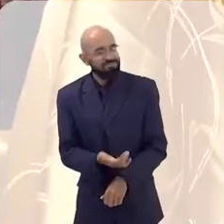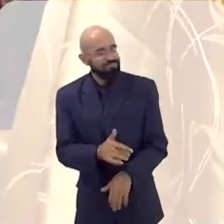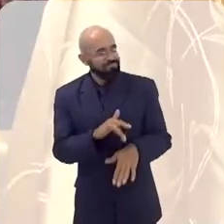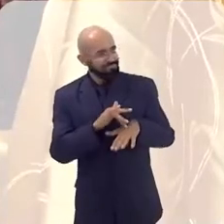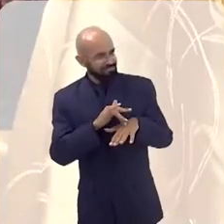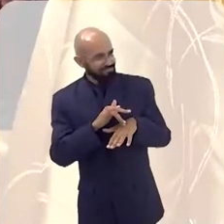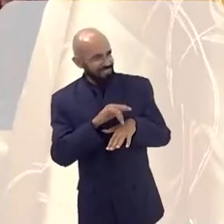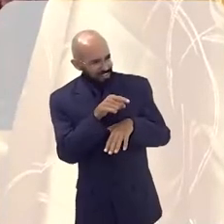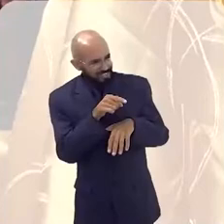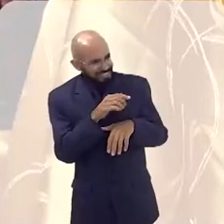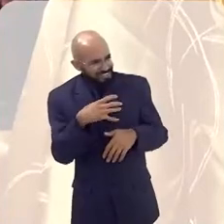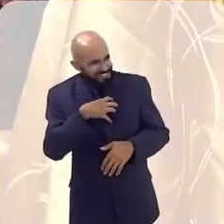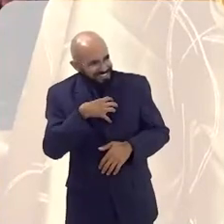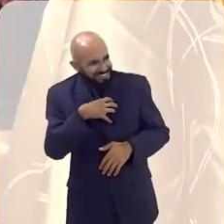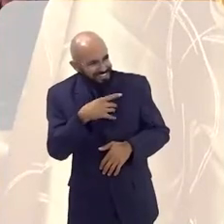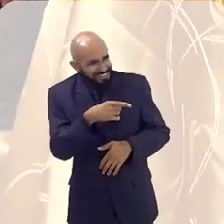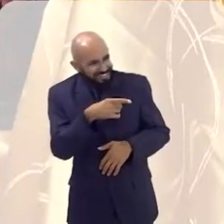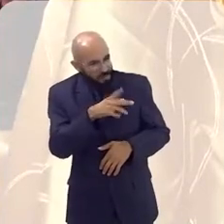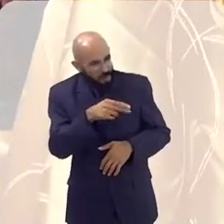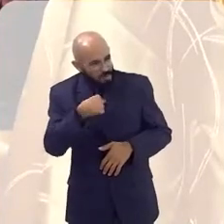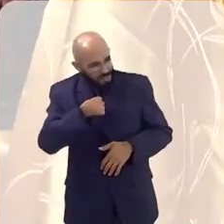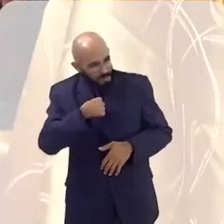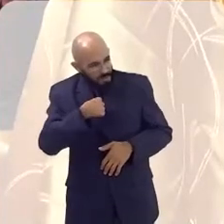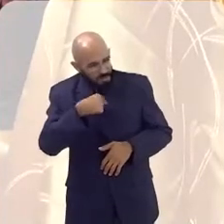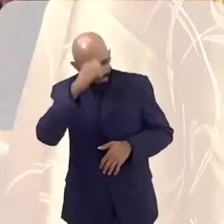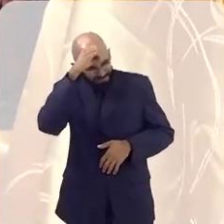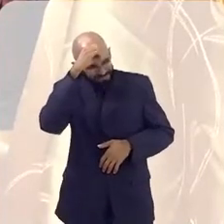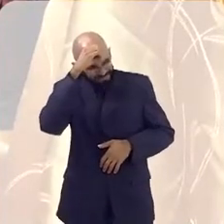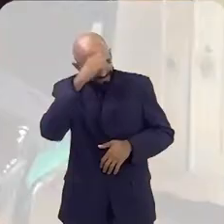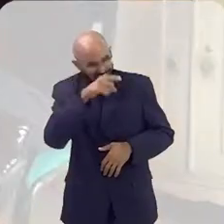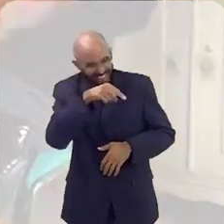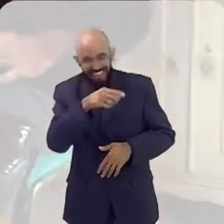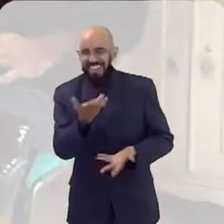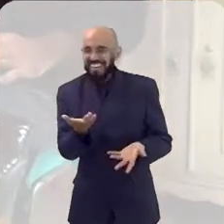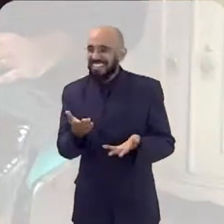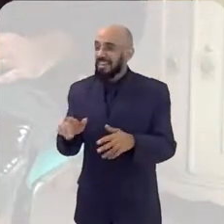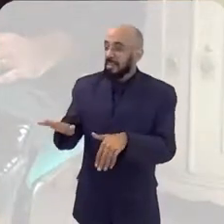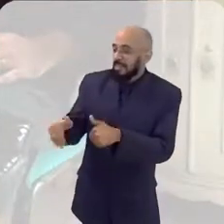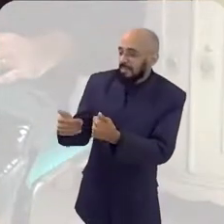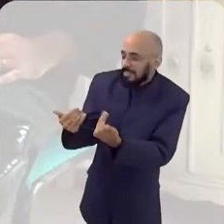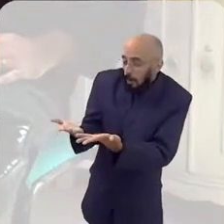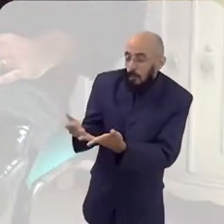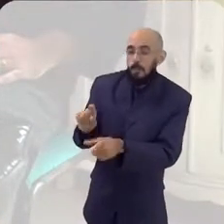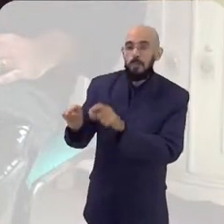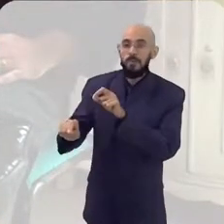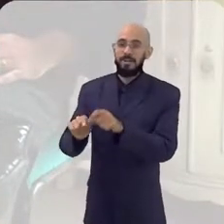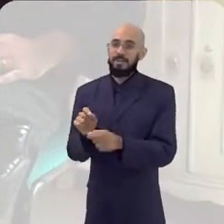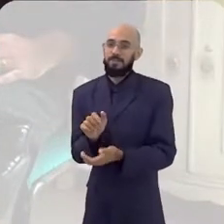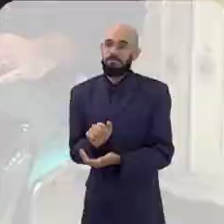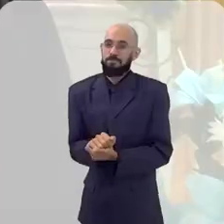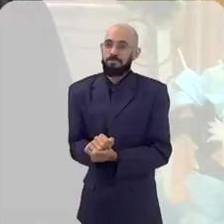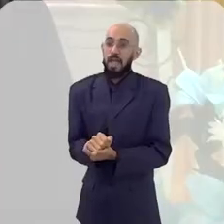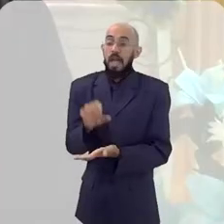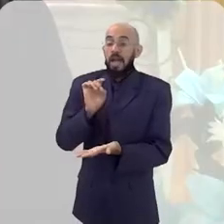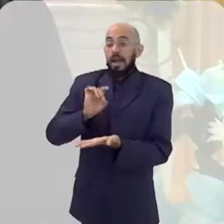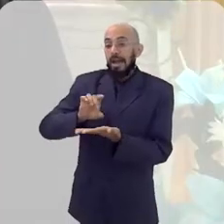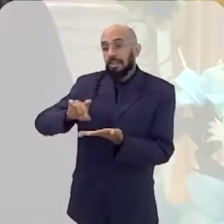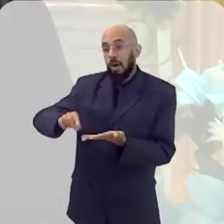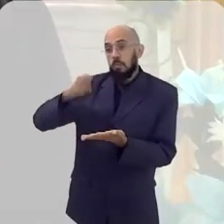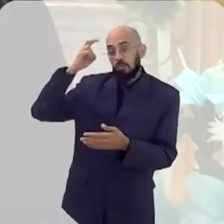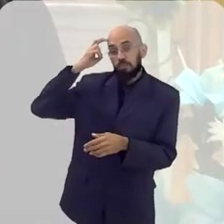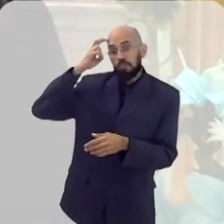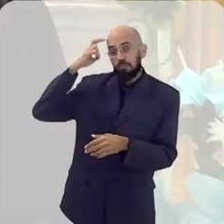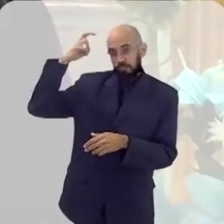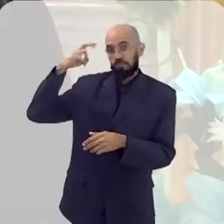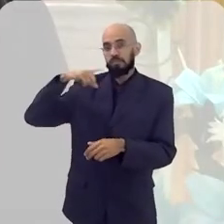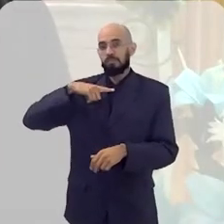Gente, vocês ficaram que nem eu. É, assim, querem saber mais um pouquinho? Sem saber de nada. Bem, veja bem. Cada tradição tem a sua